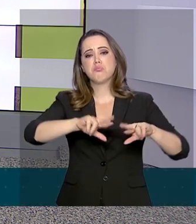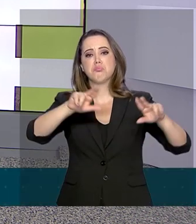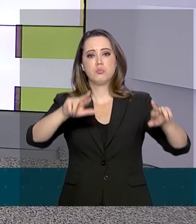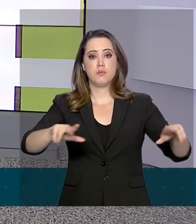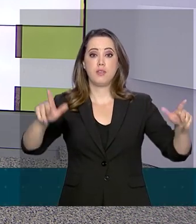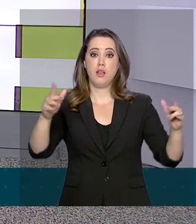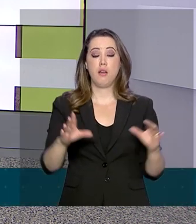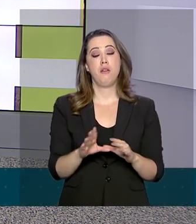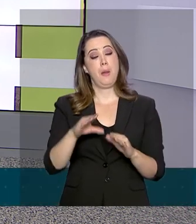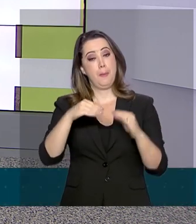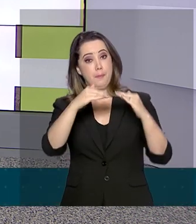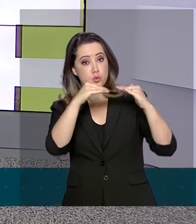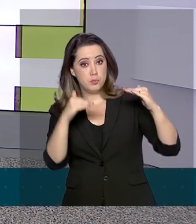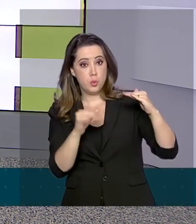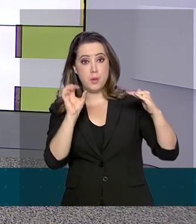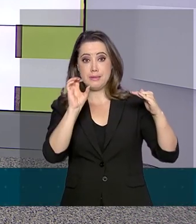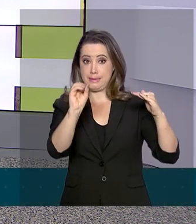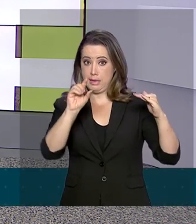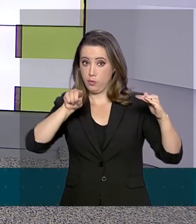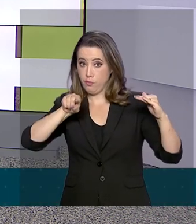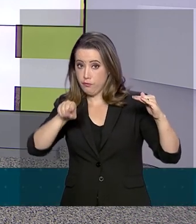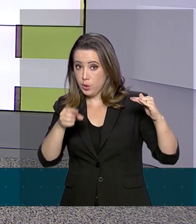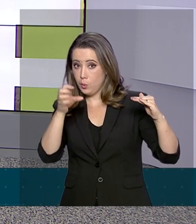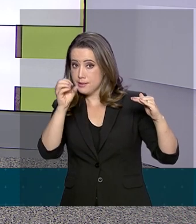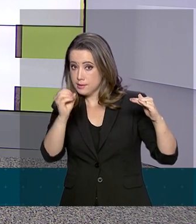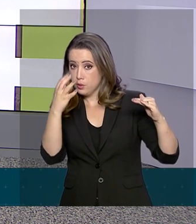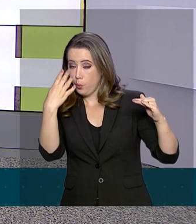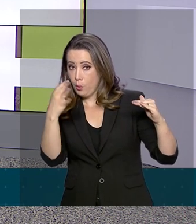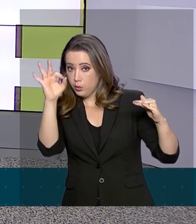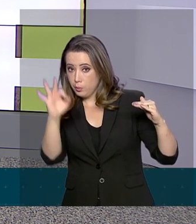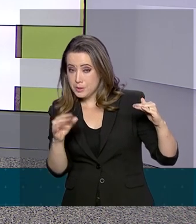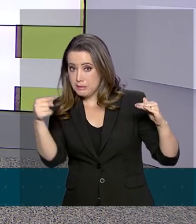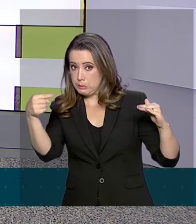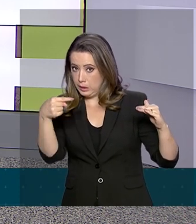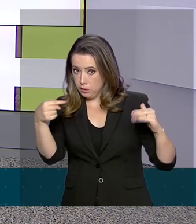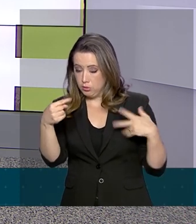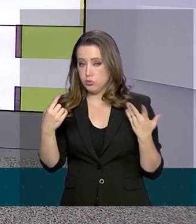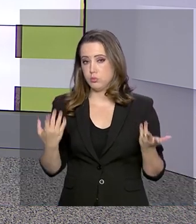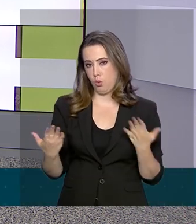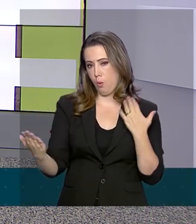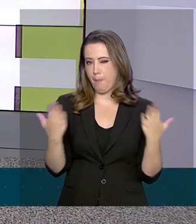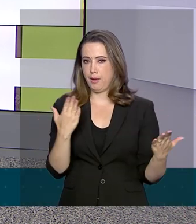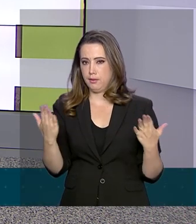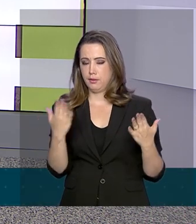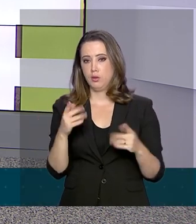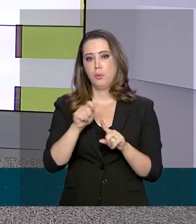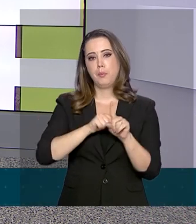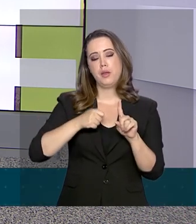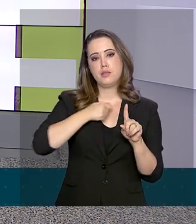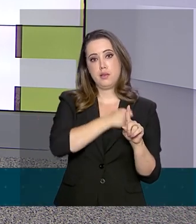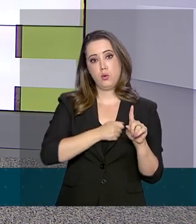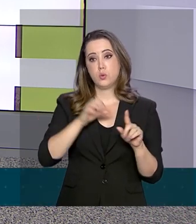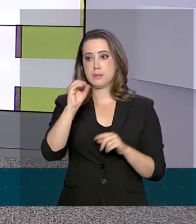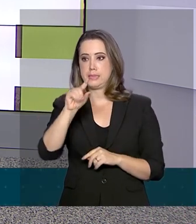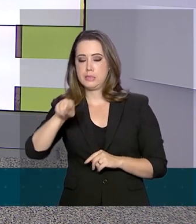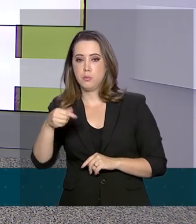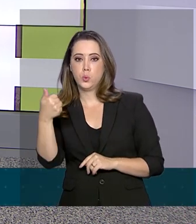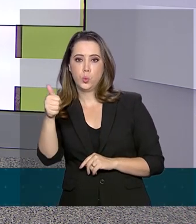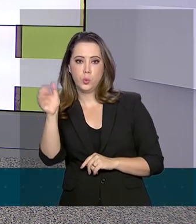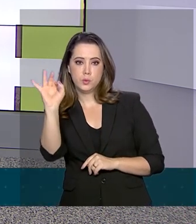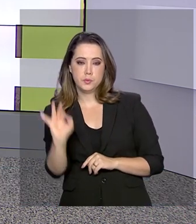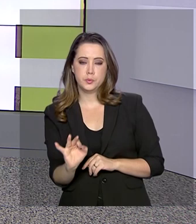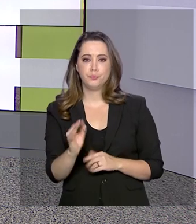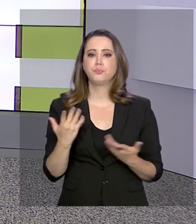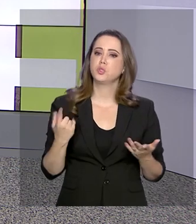menos 0,04%, enquanto a taxa registrada em agosto foi de 0,11%. De